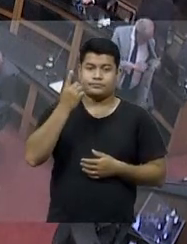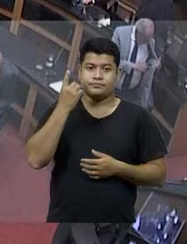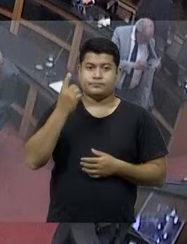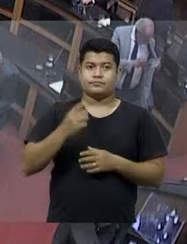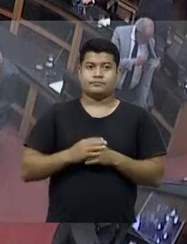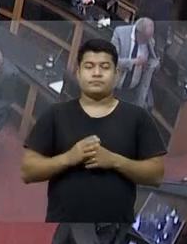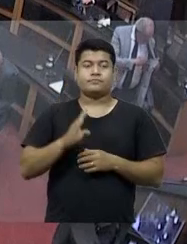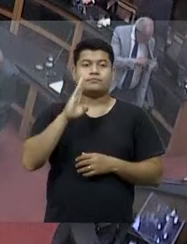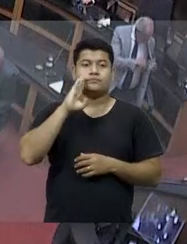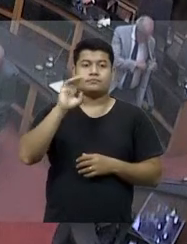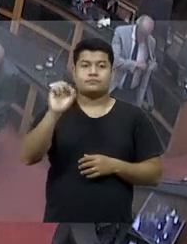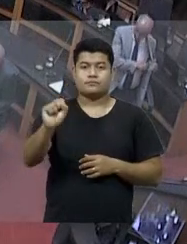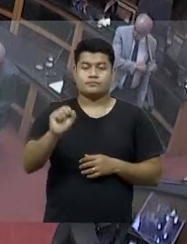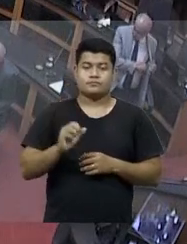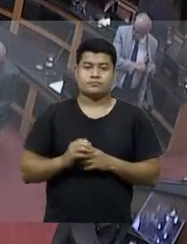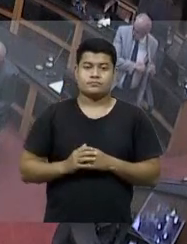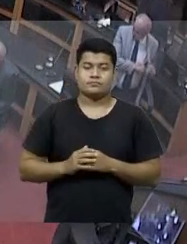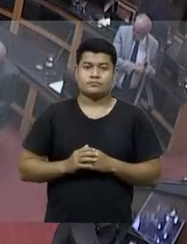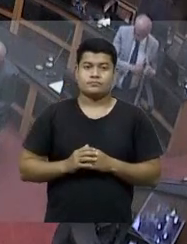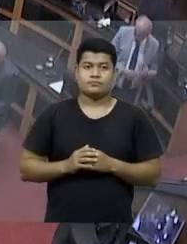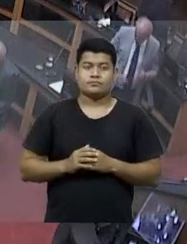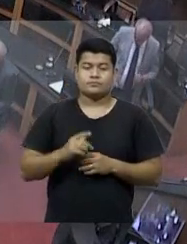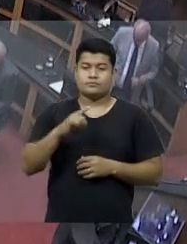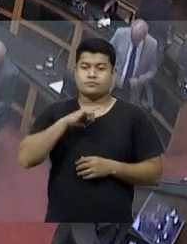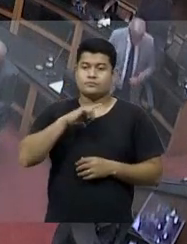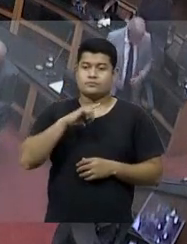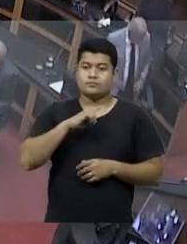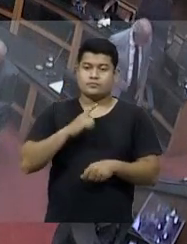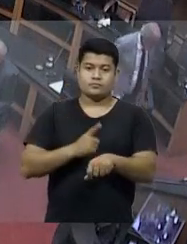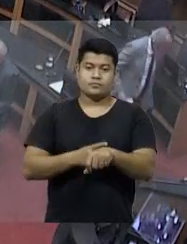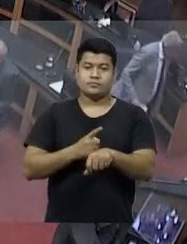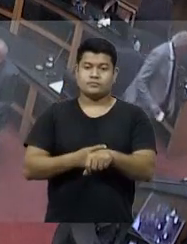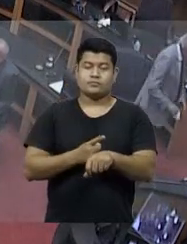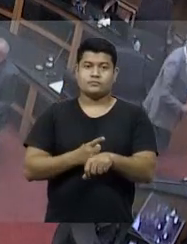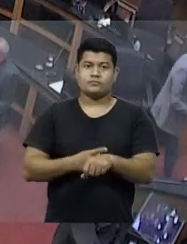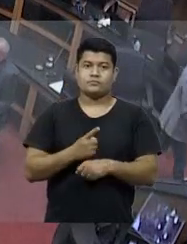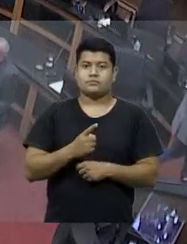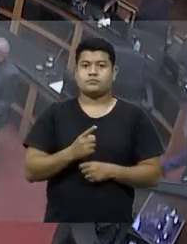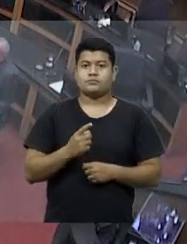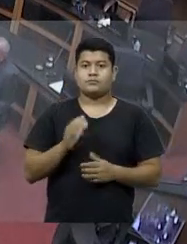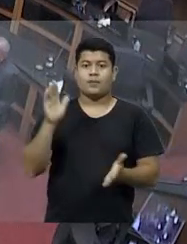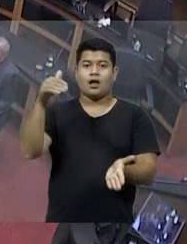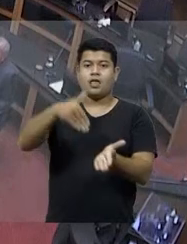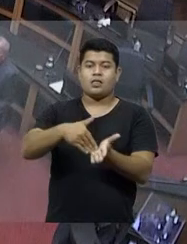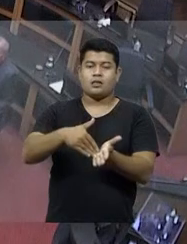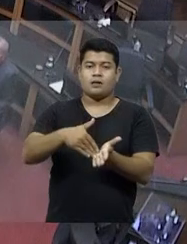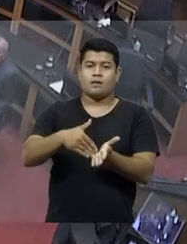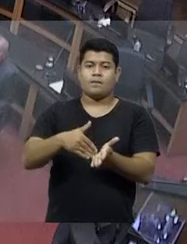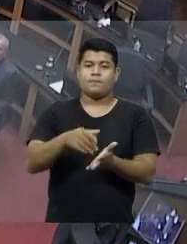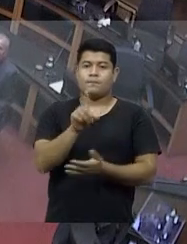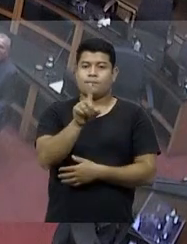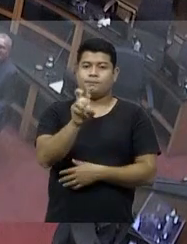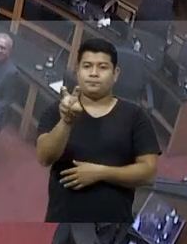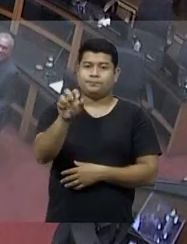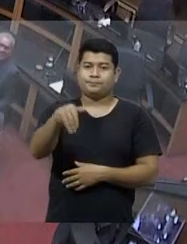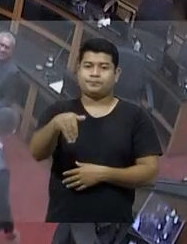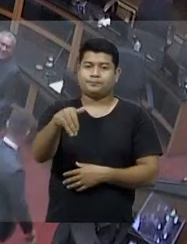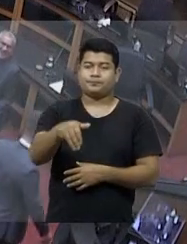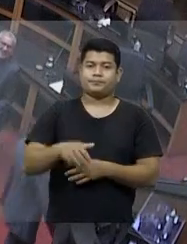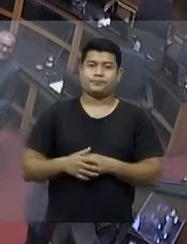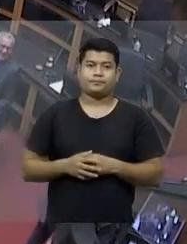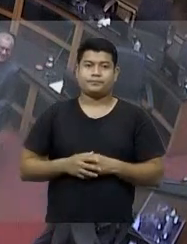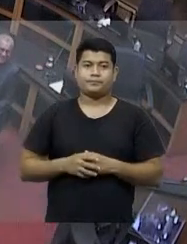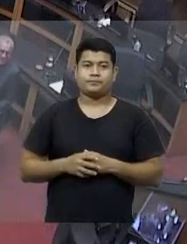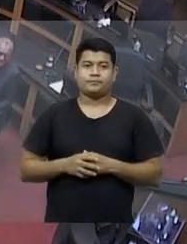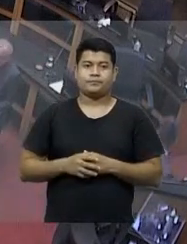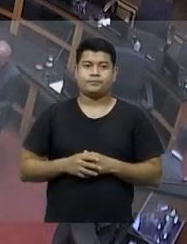deputado Bruno Souza. Vossa Excelência tem o tempo de até 15 minutos.